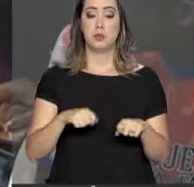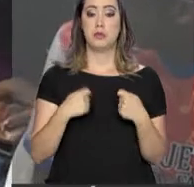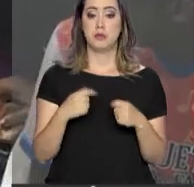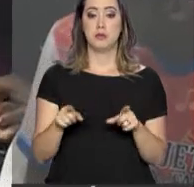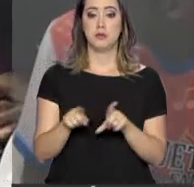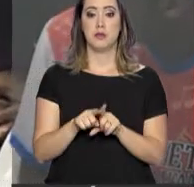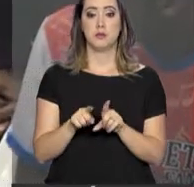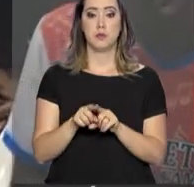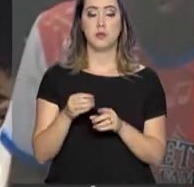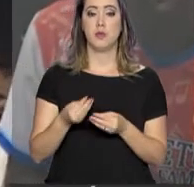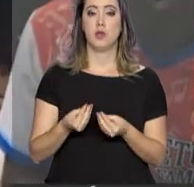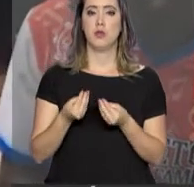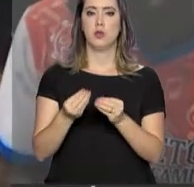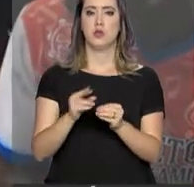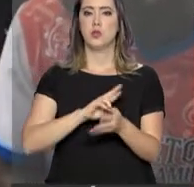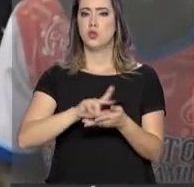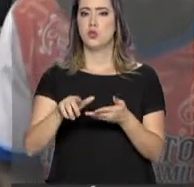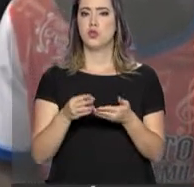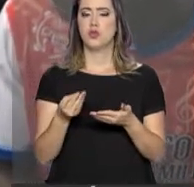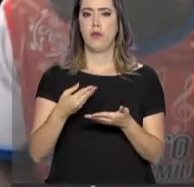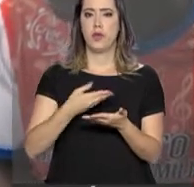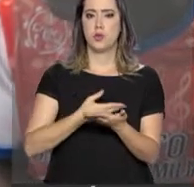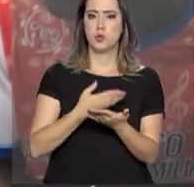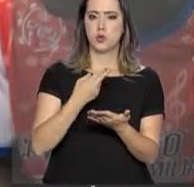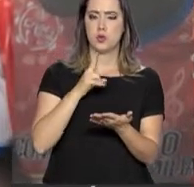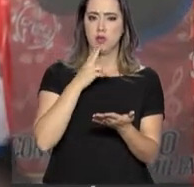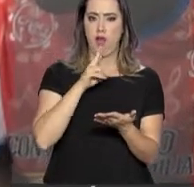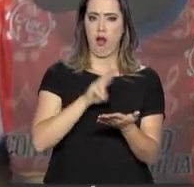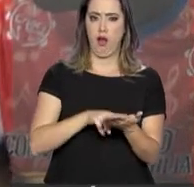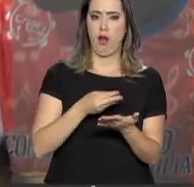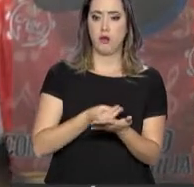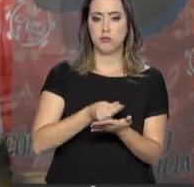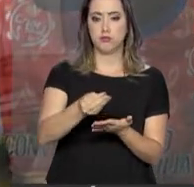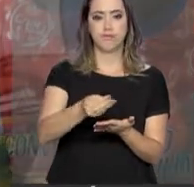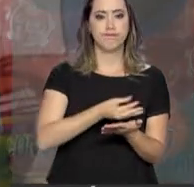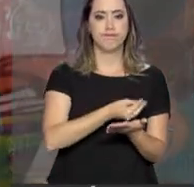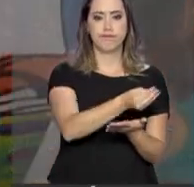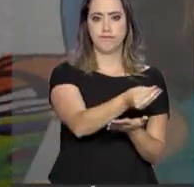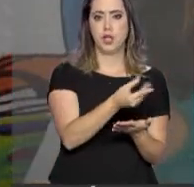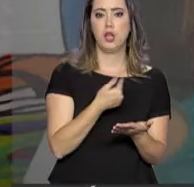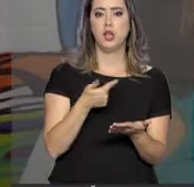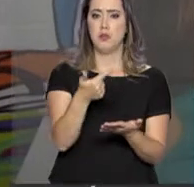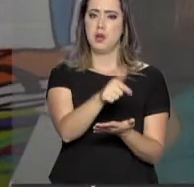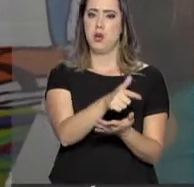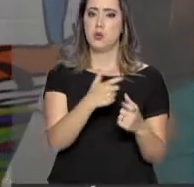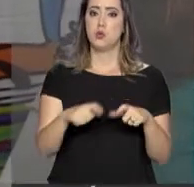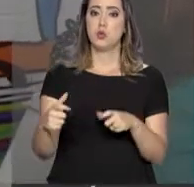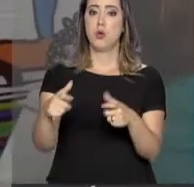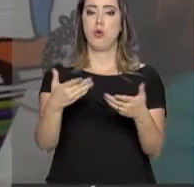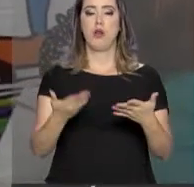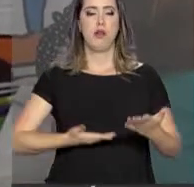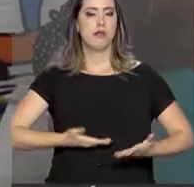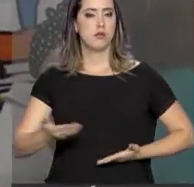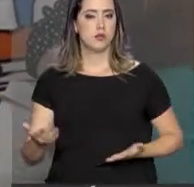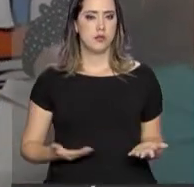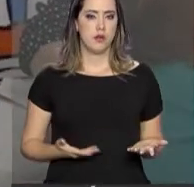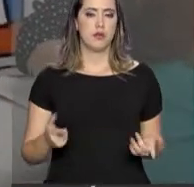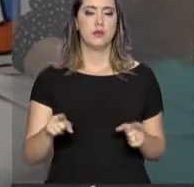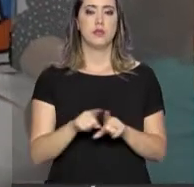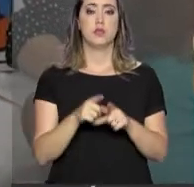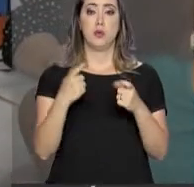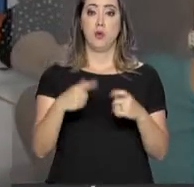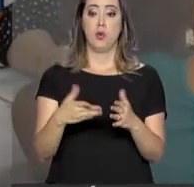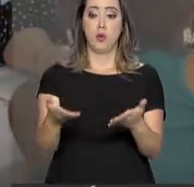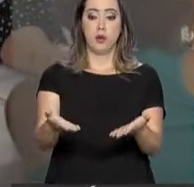tamanho da redução de encaminhamento para outros outros serviços e também funcionando como um acolhimento provisório da família que